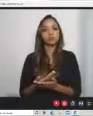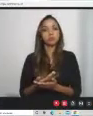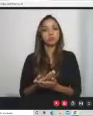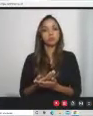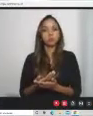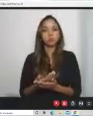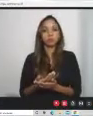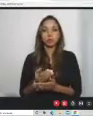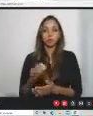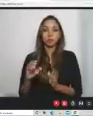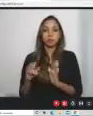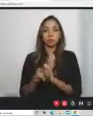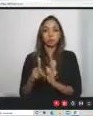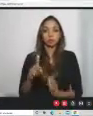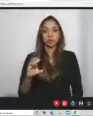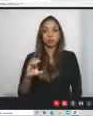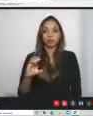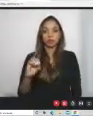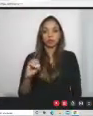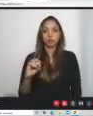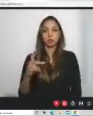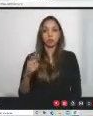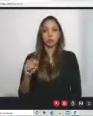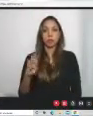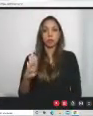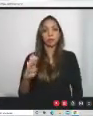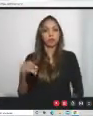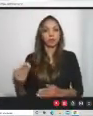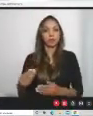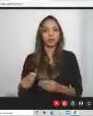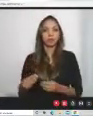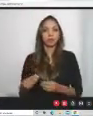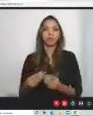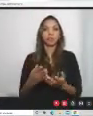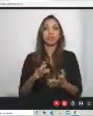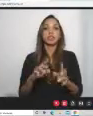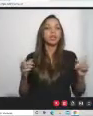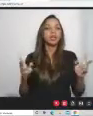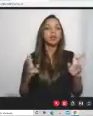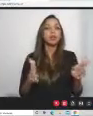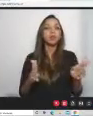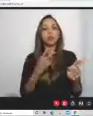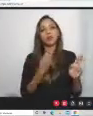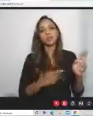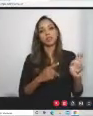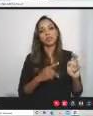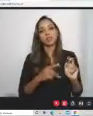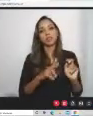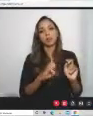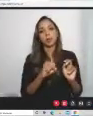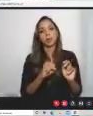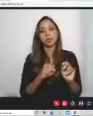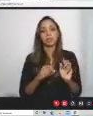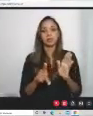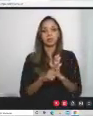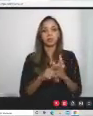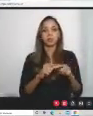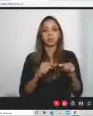Copab entregou, que é a mesma estrutura daqui da UBS e do Jockey Club, mas a gente entende que precisa